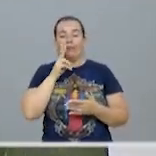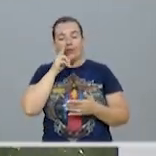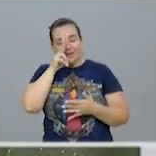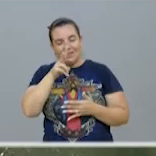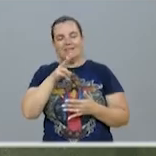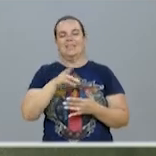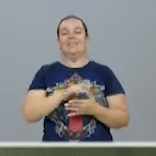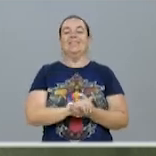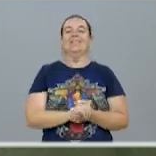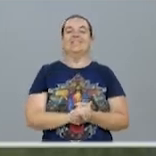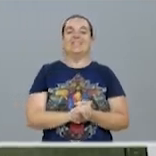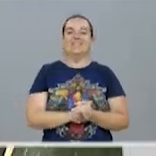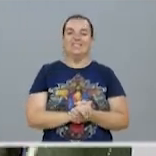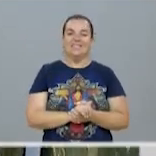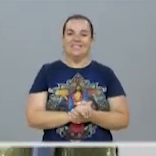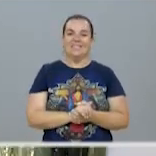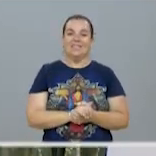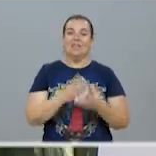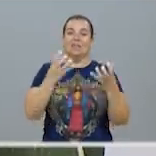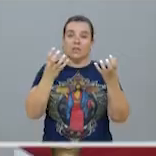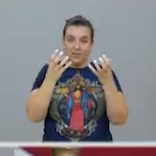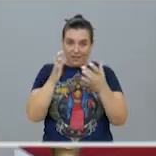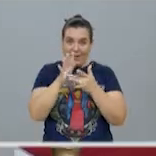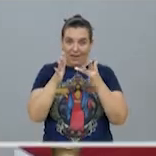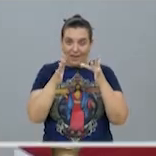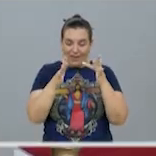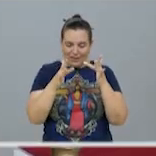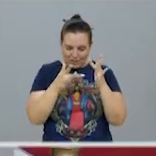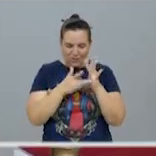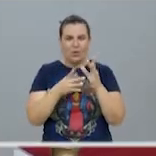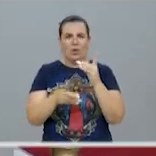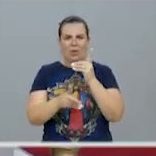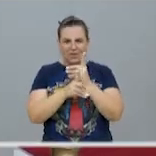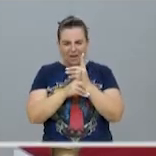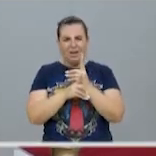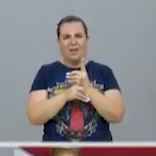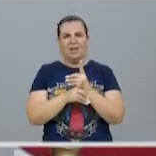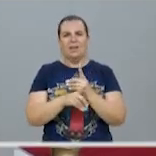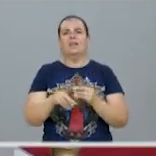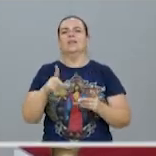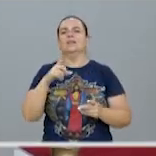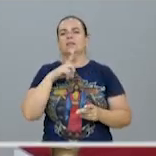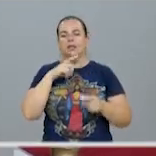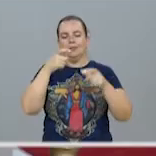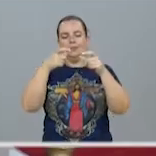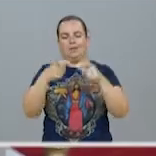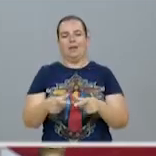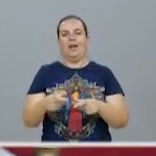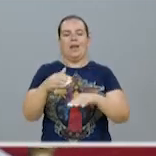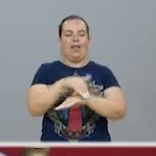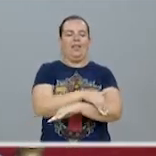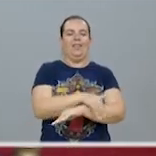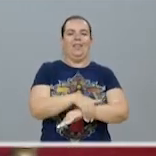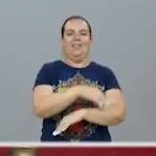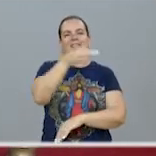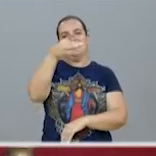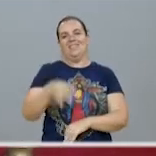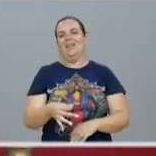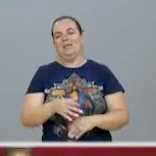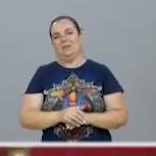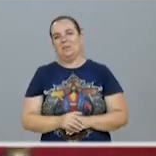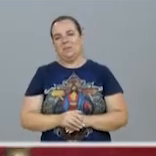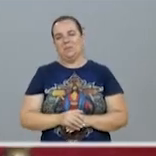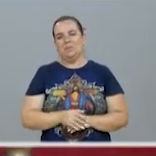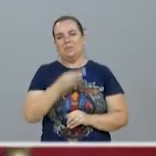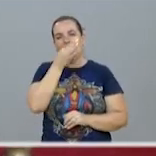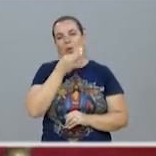fortaleza. Você quer encontrar Jesus? Tem lugar e tem endereço. A